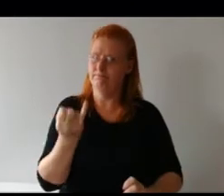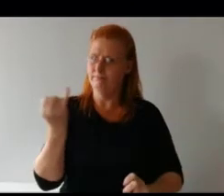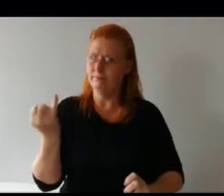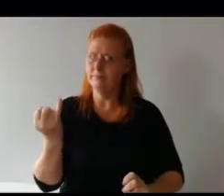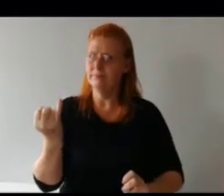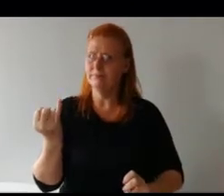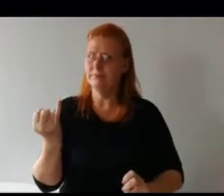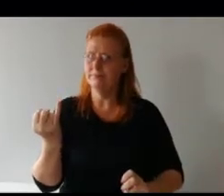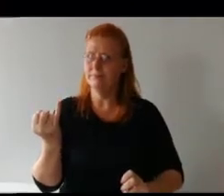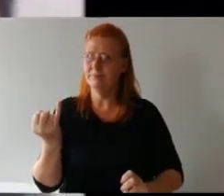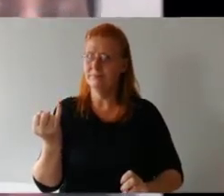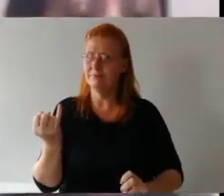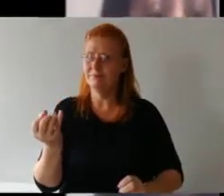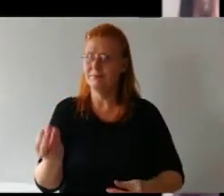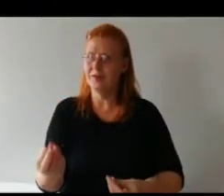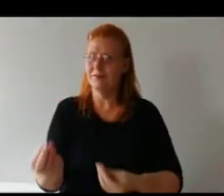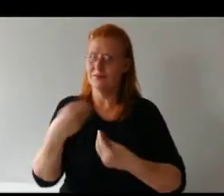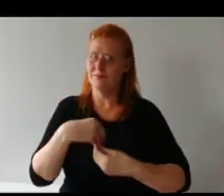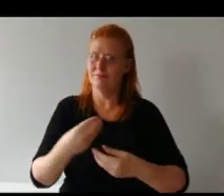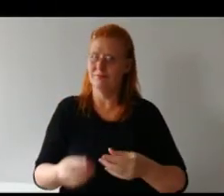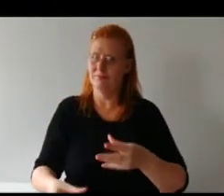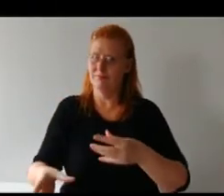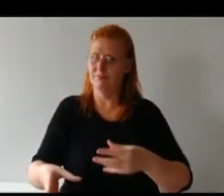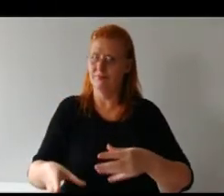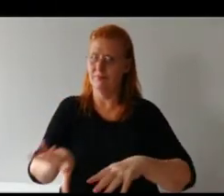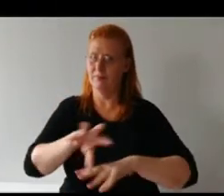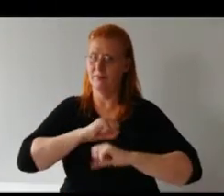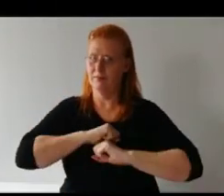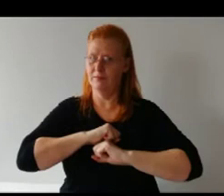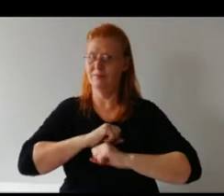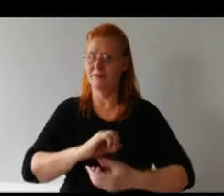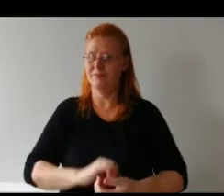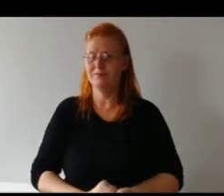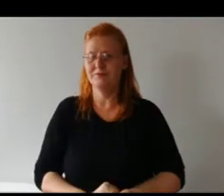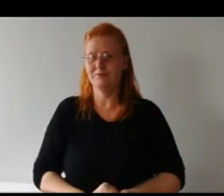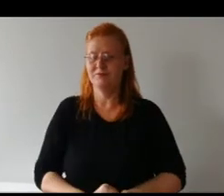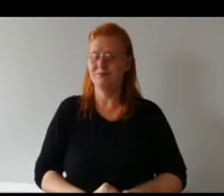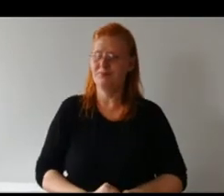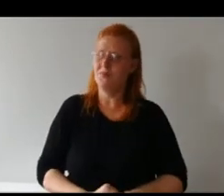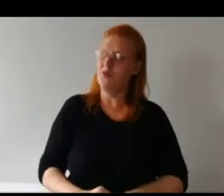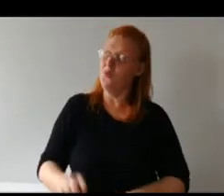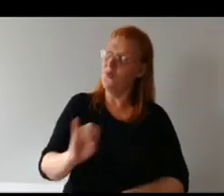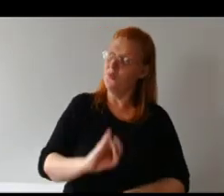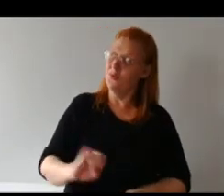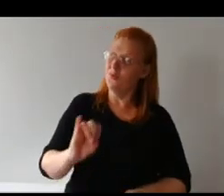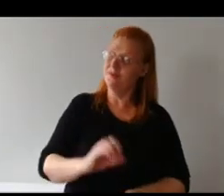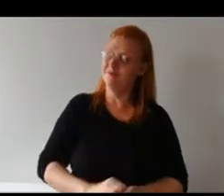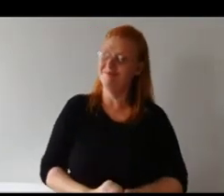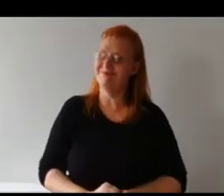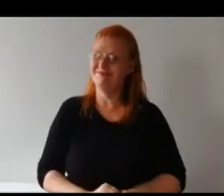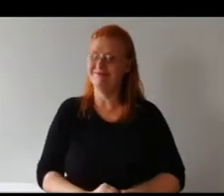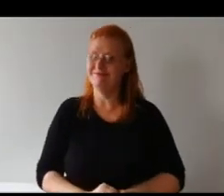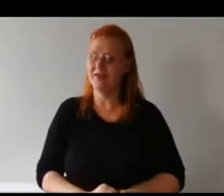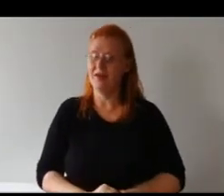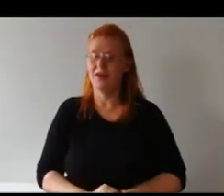para contribuir com a história da gente. Bom, olá, vou falar um pouquinho sobre a obra